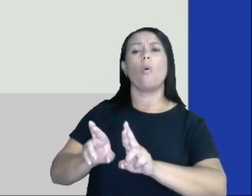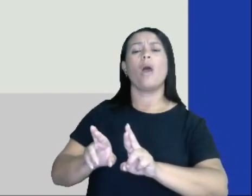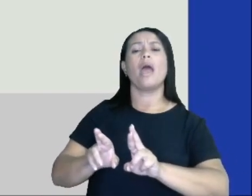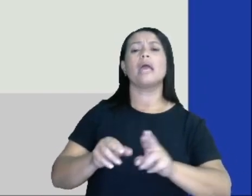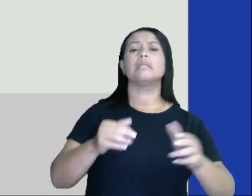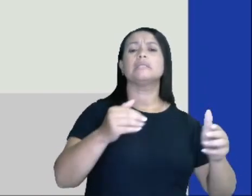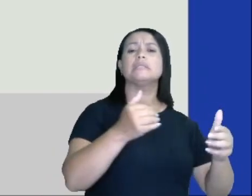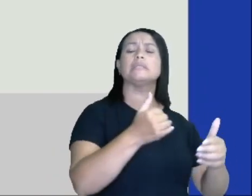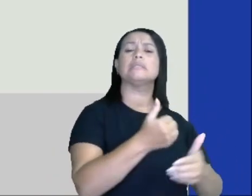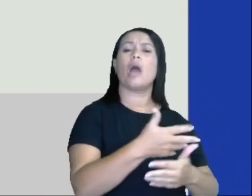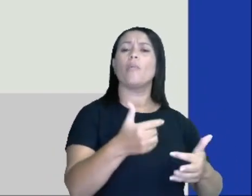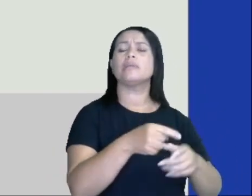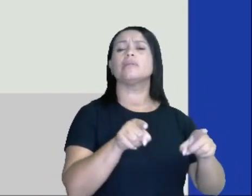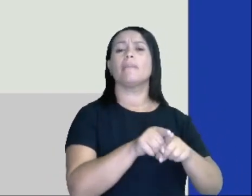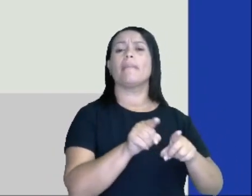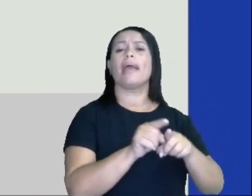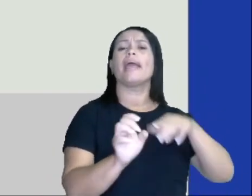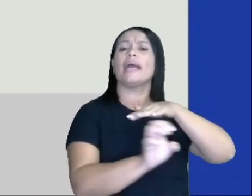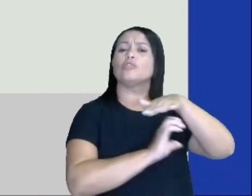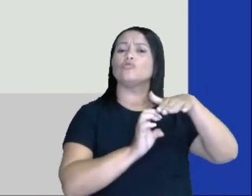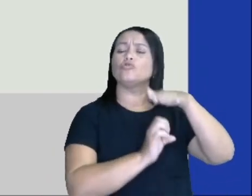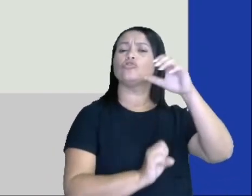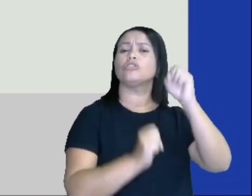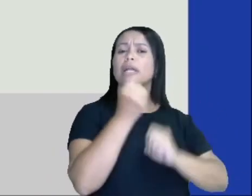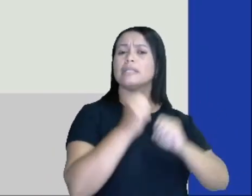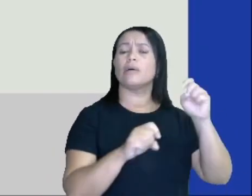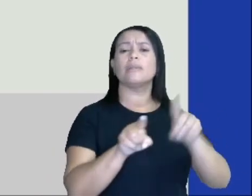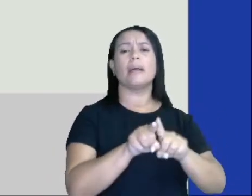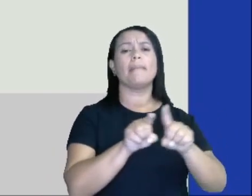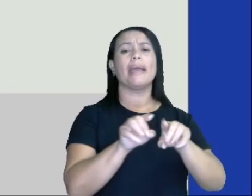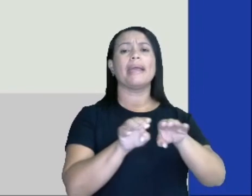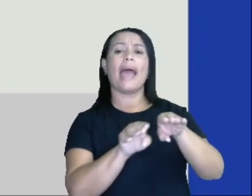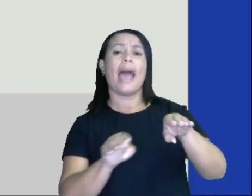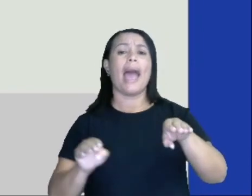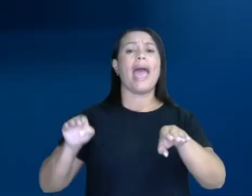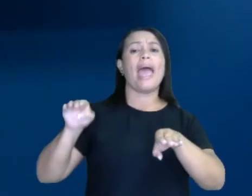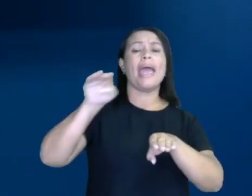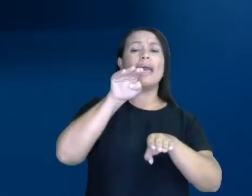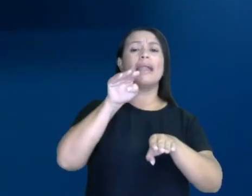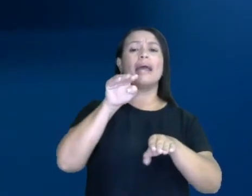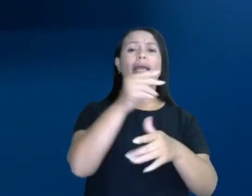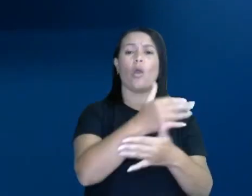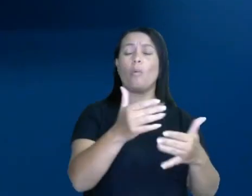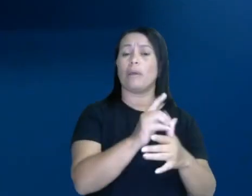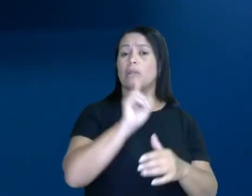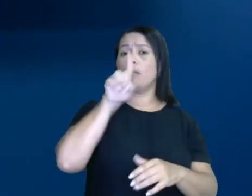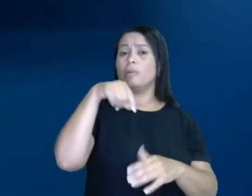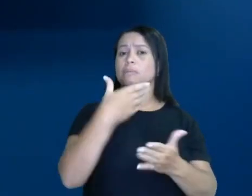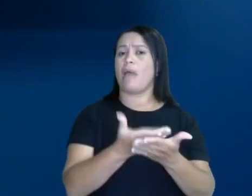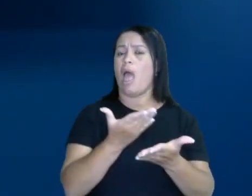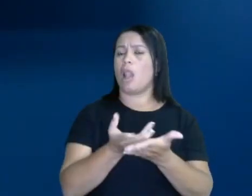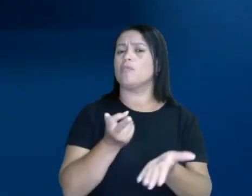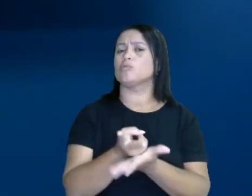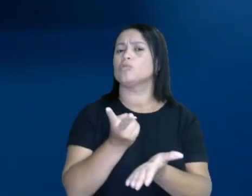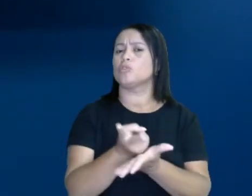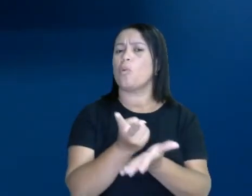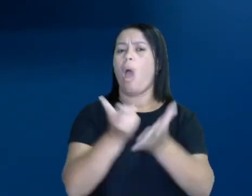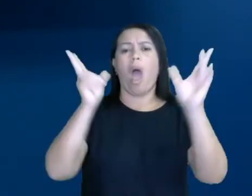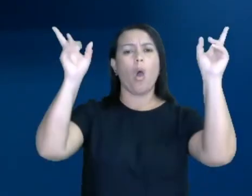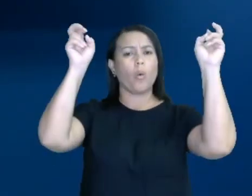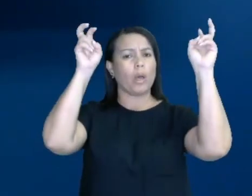urbanização e a industrialização do país e a hierarquia urbana, tá bem? Na próxima aula a gente vai continuar esse